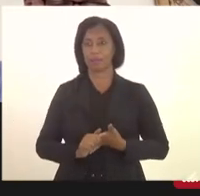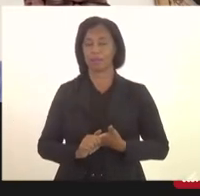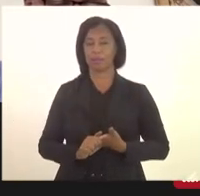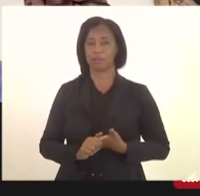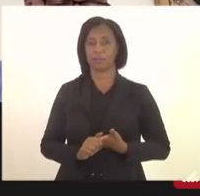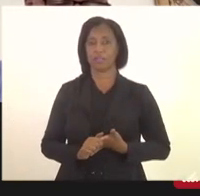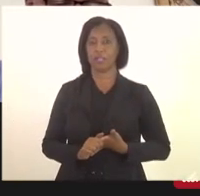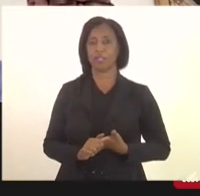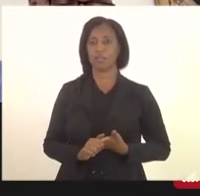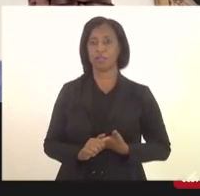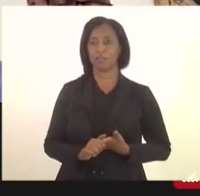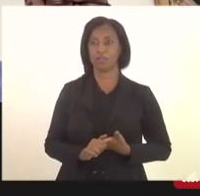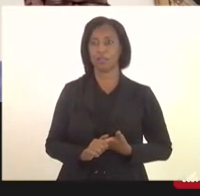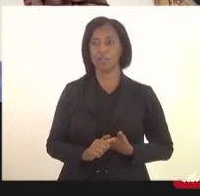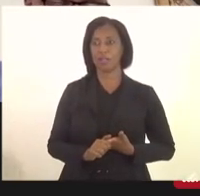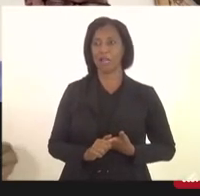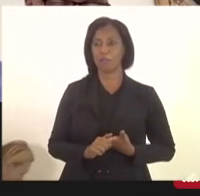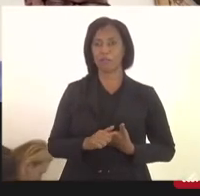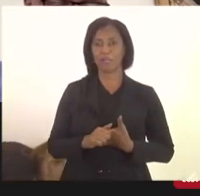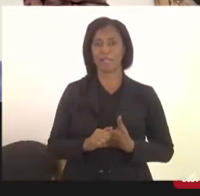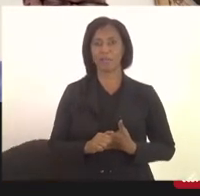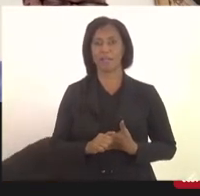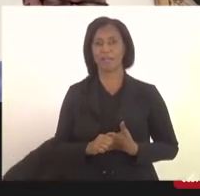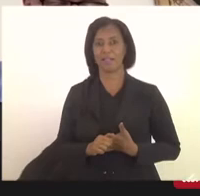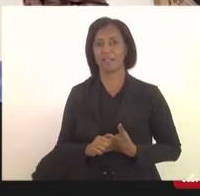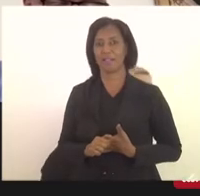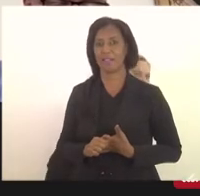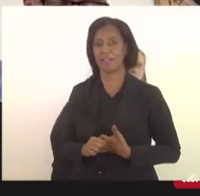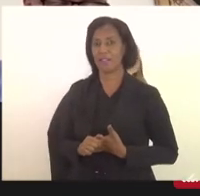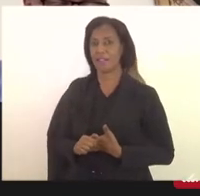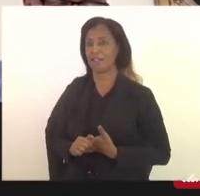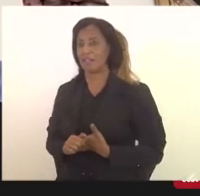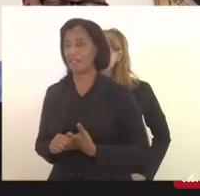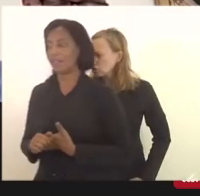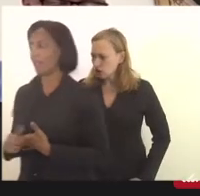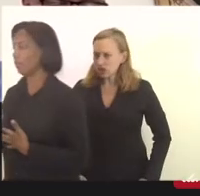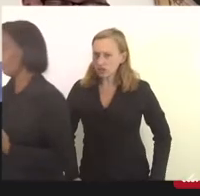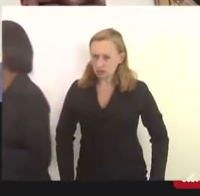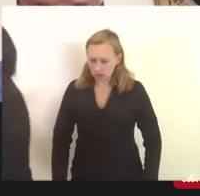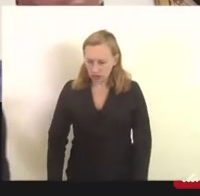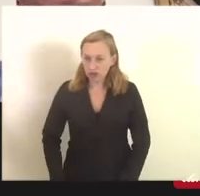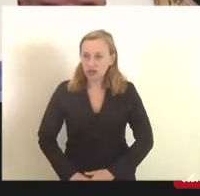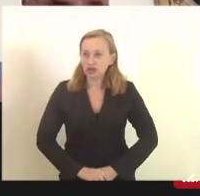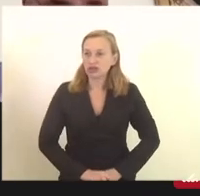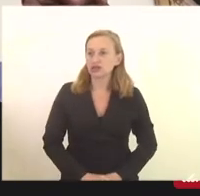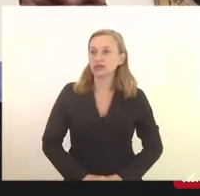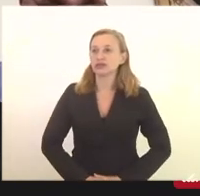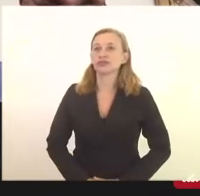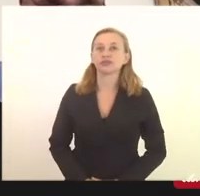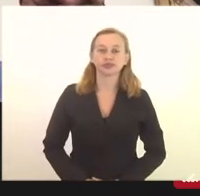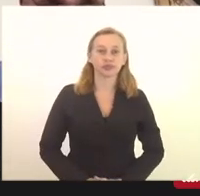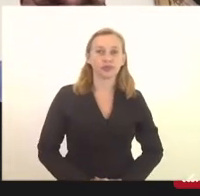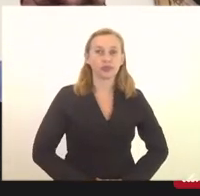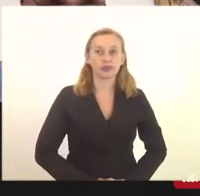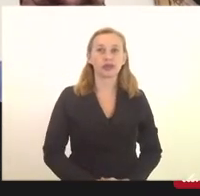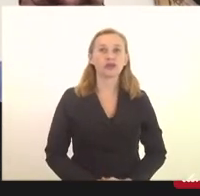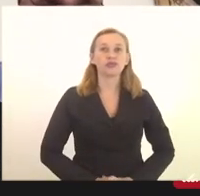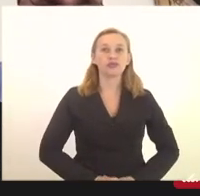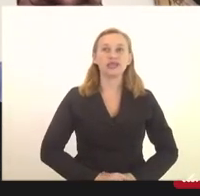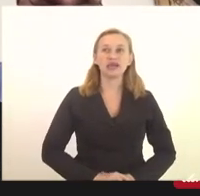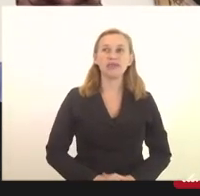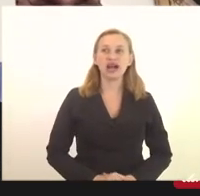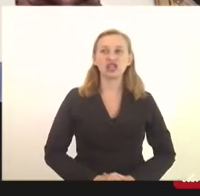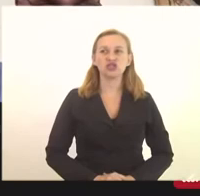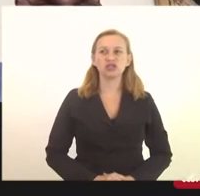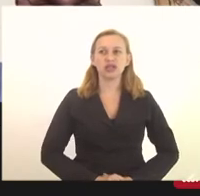30 mil barris por dia, está se mostrando ainda um poço lucrativo, por isso ainda está em